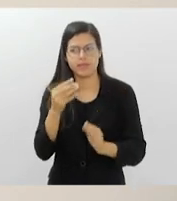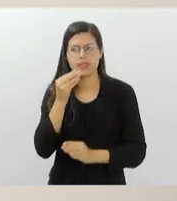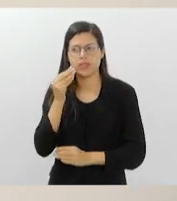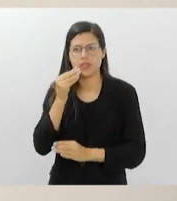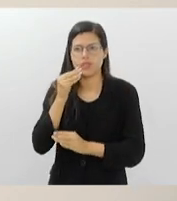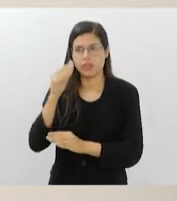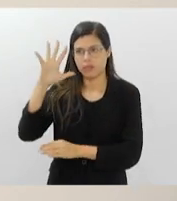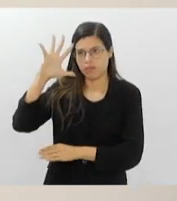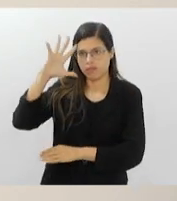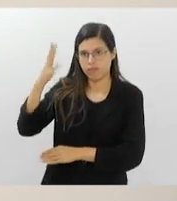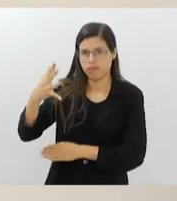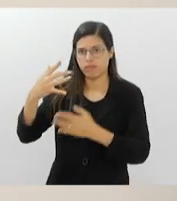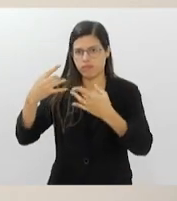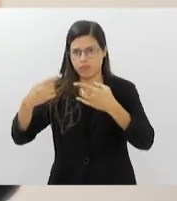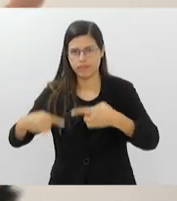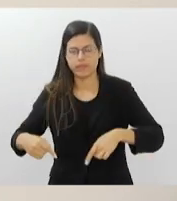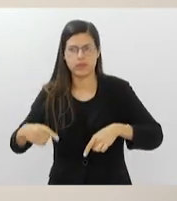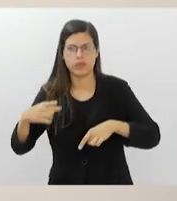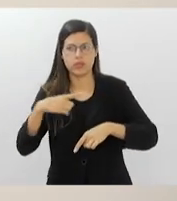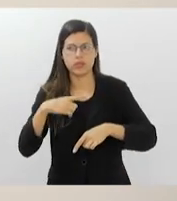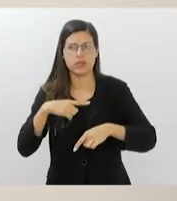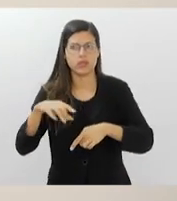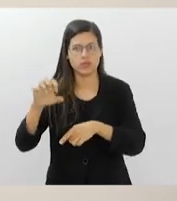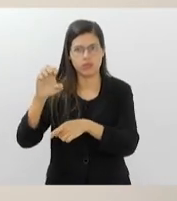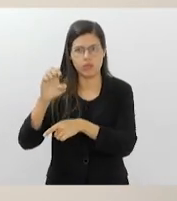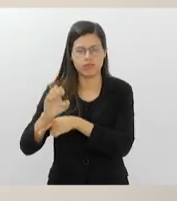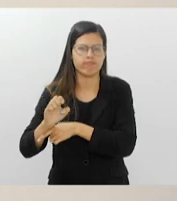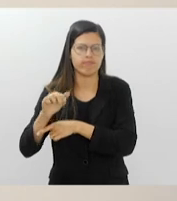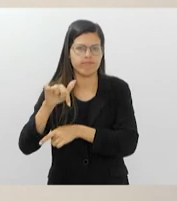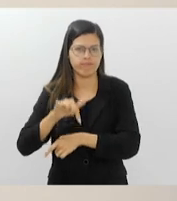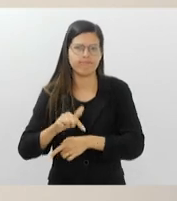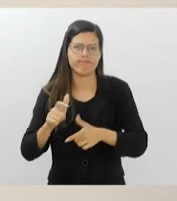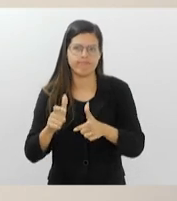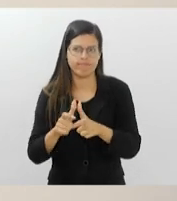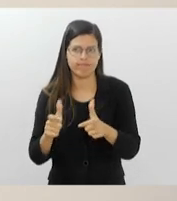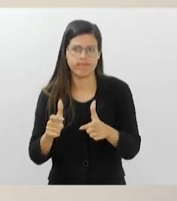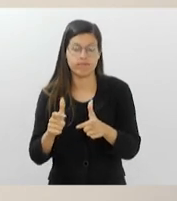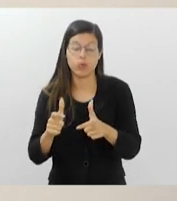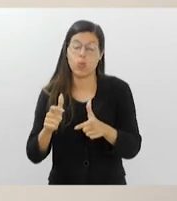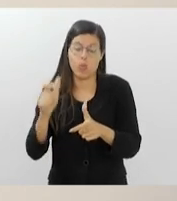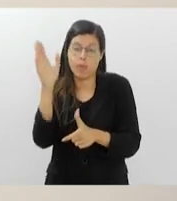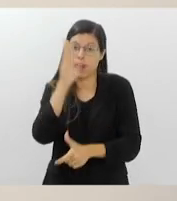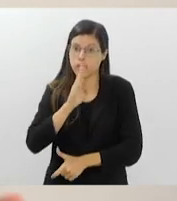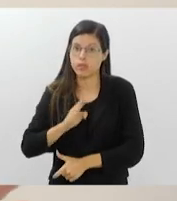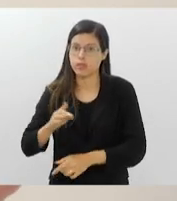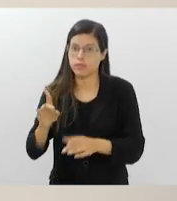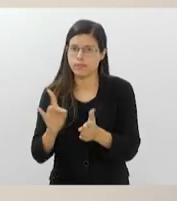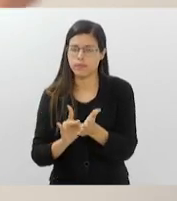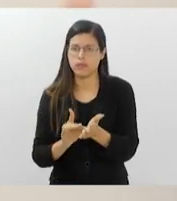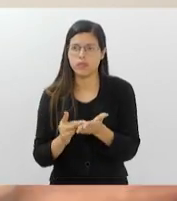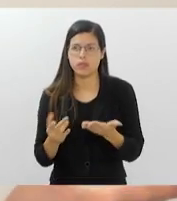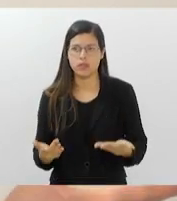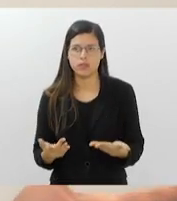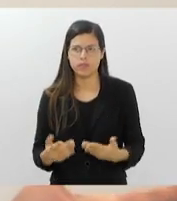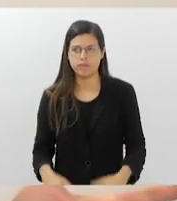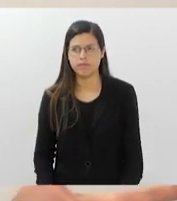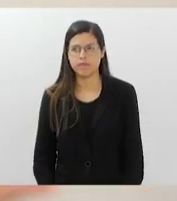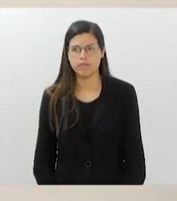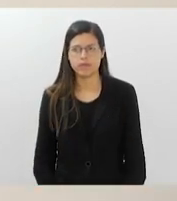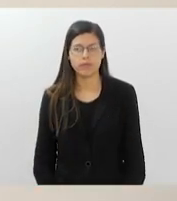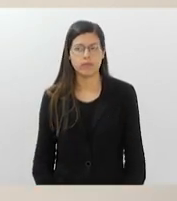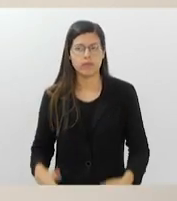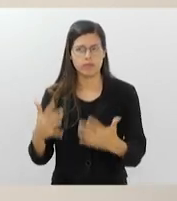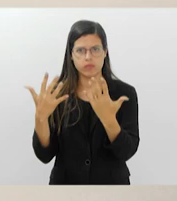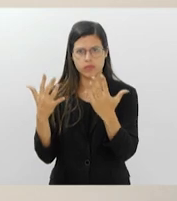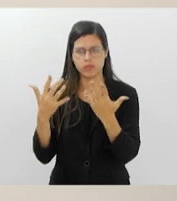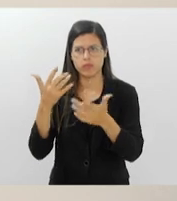tantos Desafios que a gente enfrenta como estado né como uma questão um pouco maior então Eh já finalizando parabenizar o trabalho do